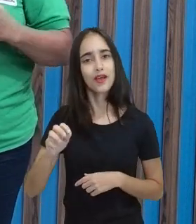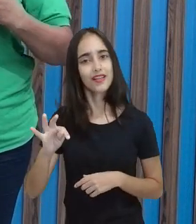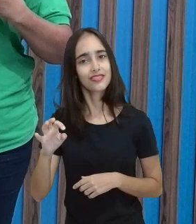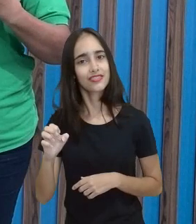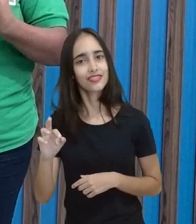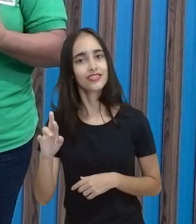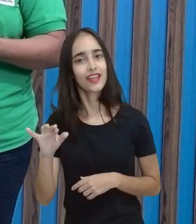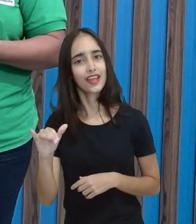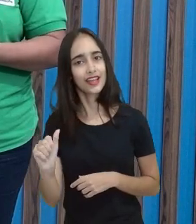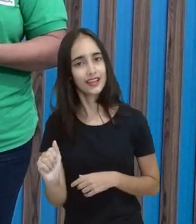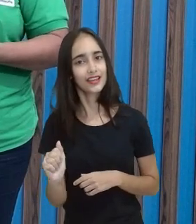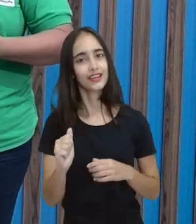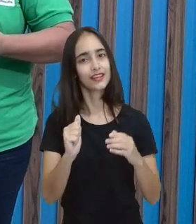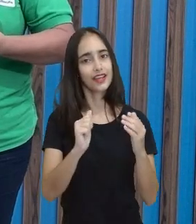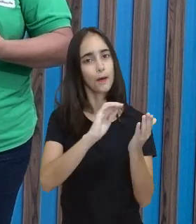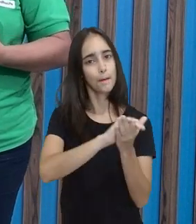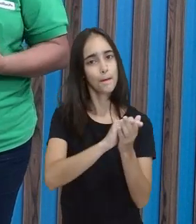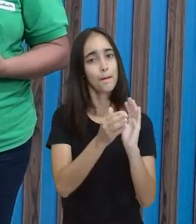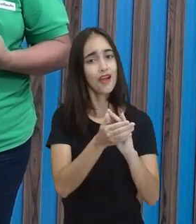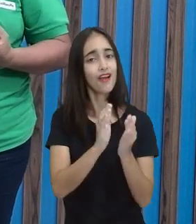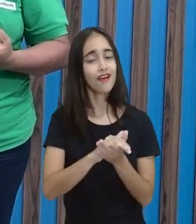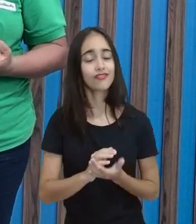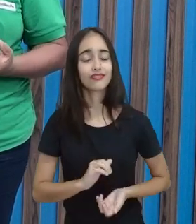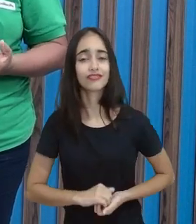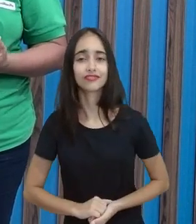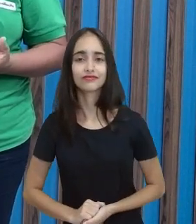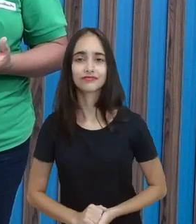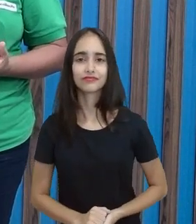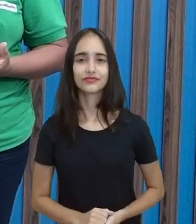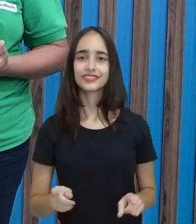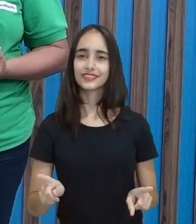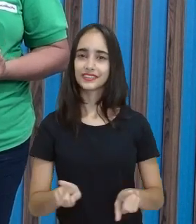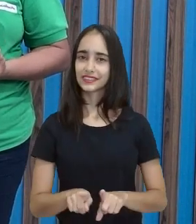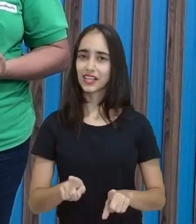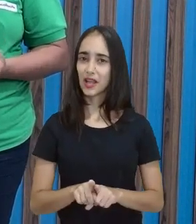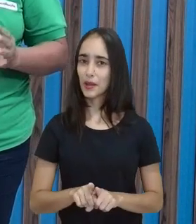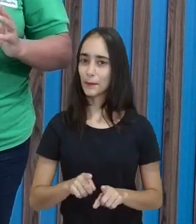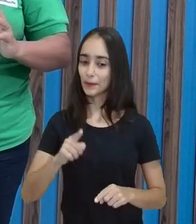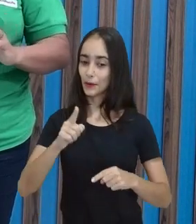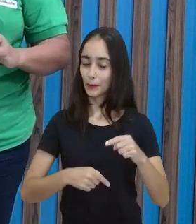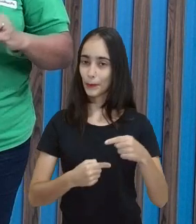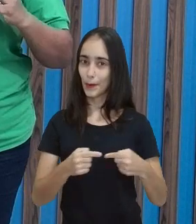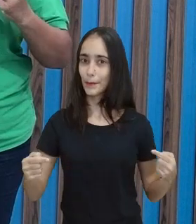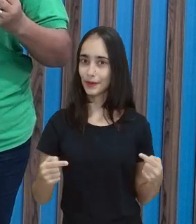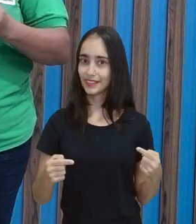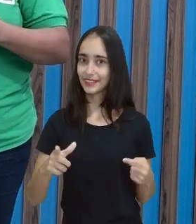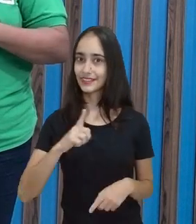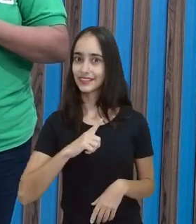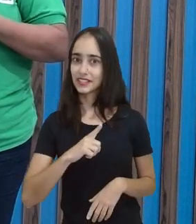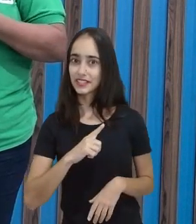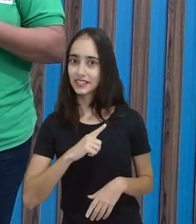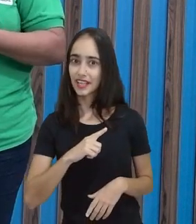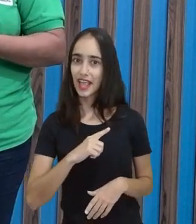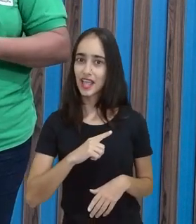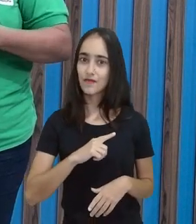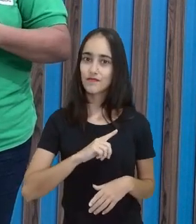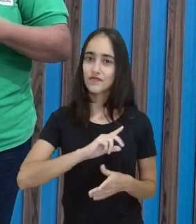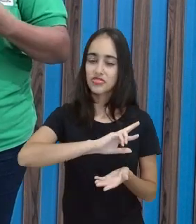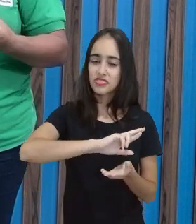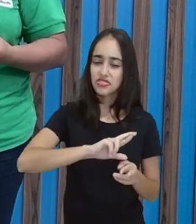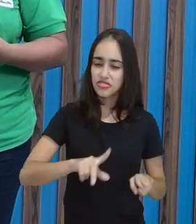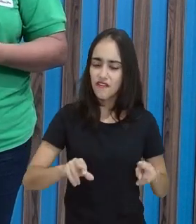E este objeto, como eu também já falei lá no início da aula, ele tem